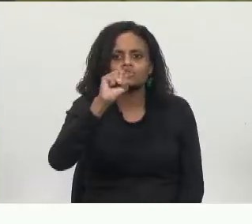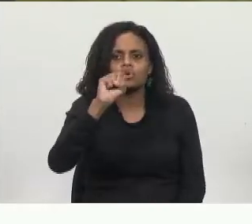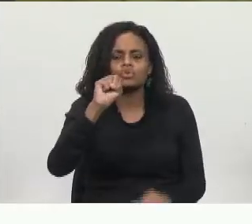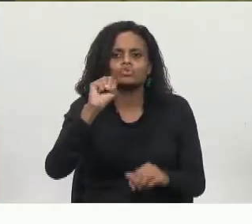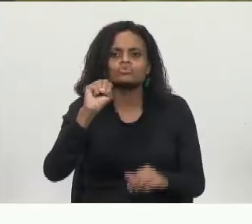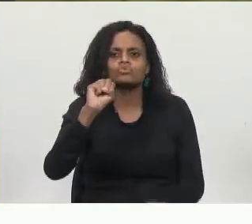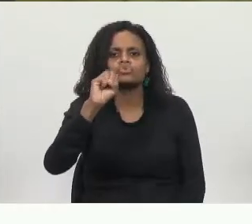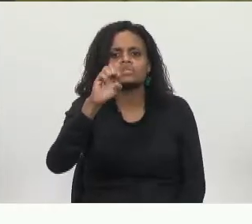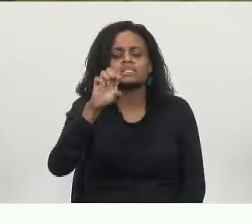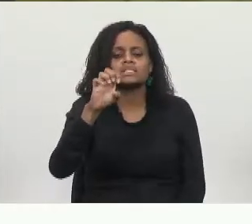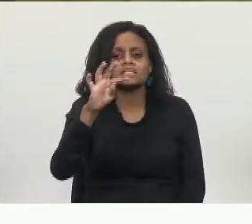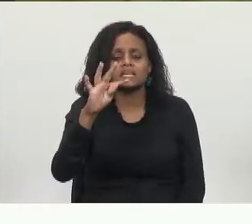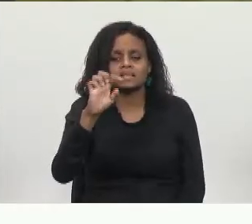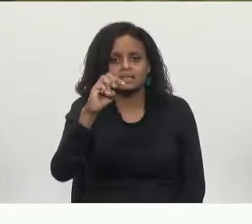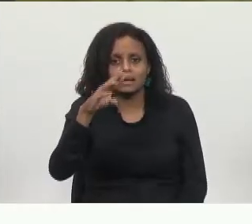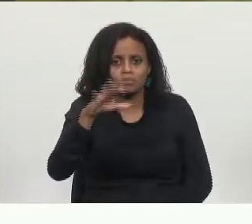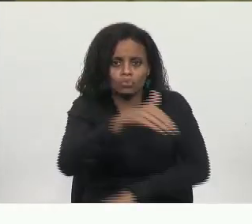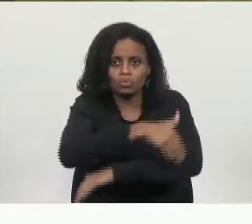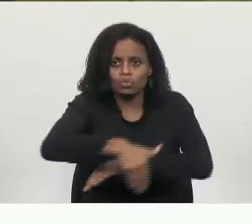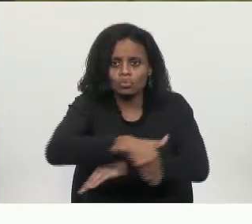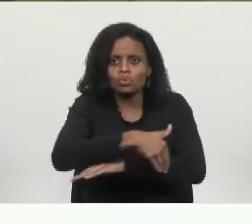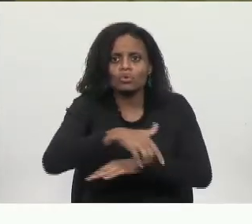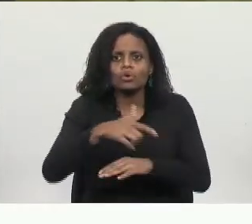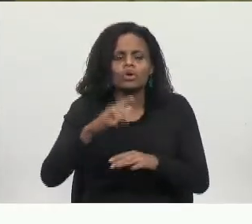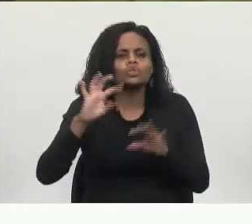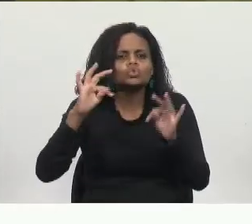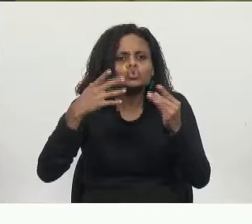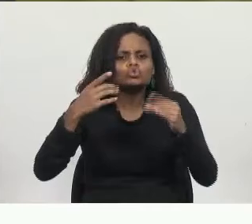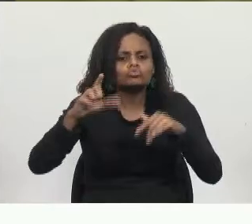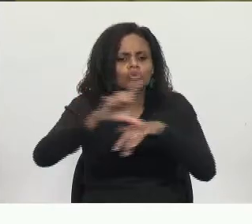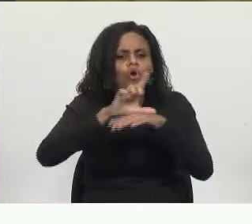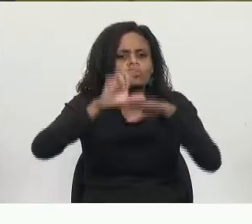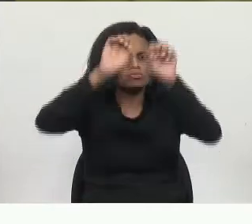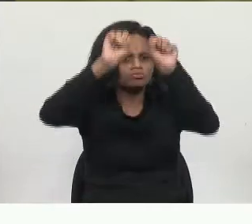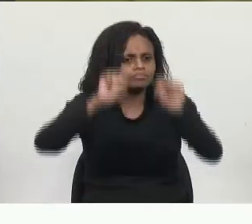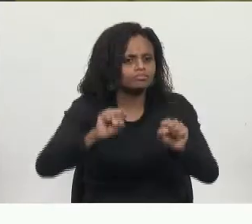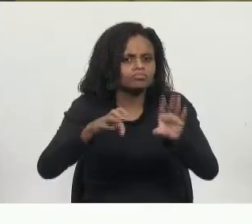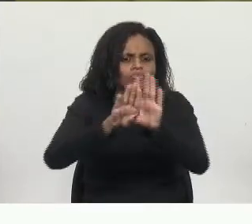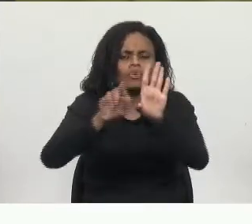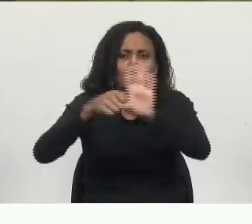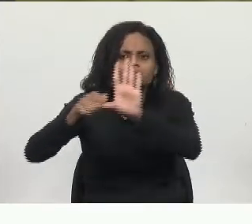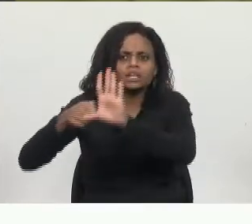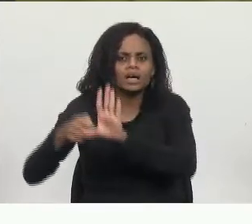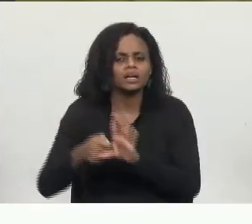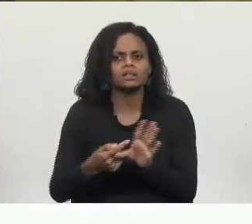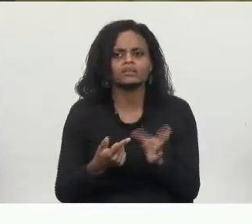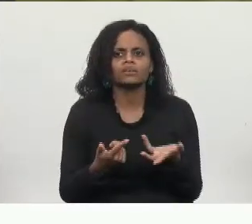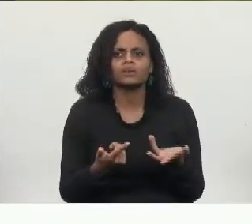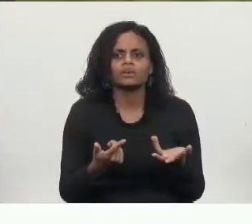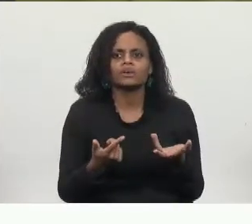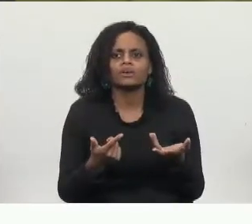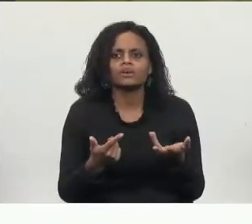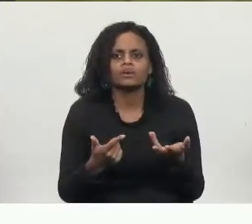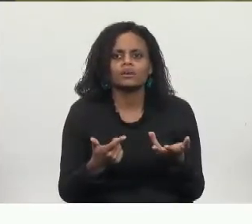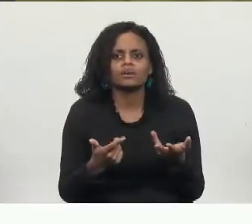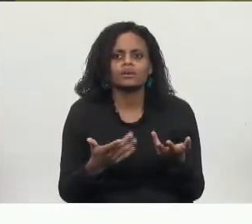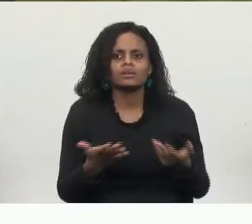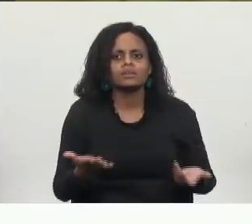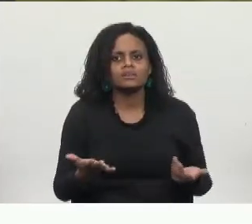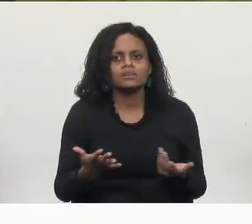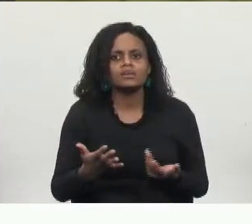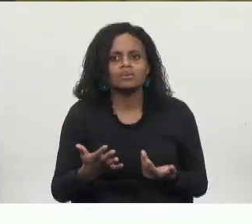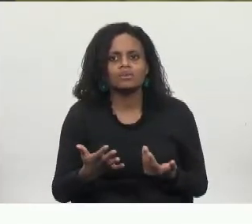todo fechado à noite, lugar que era um lugar boêmio, que muitos empregos eram gerados ali. Então, você só consegue se deslocar para